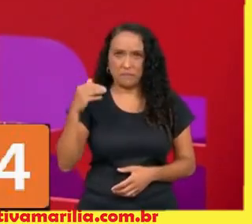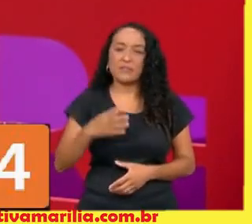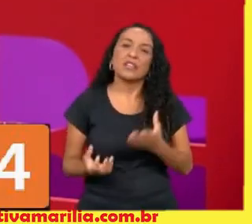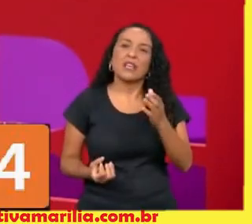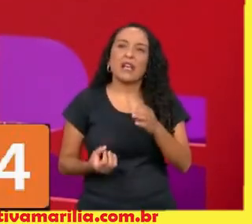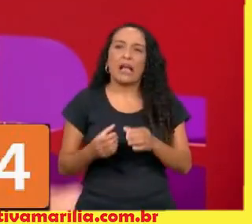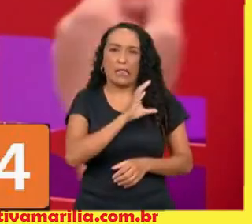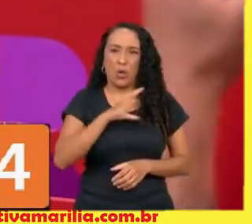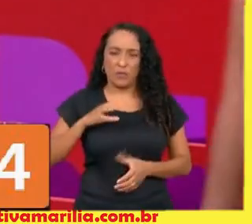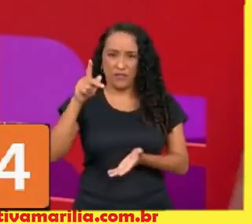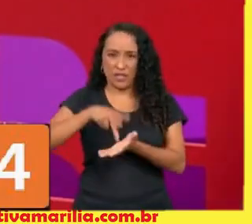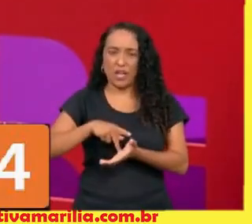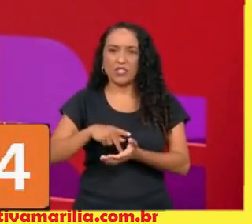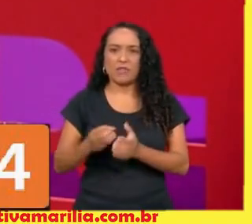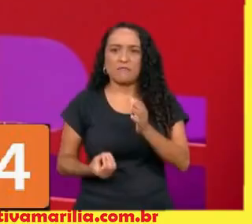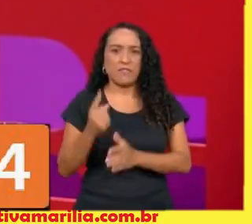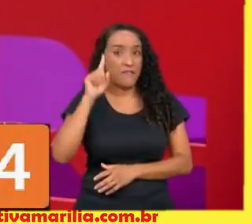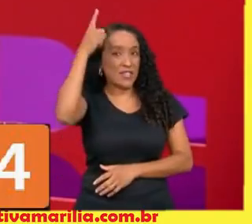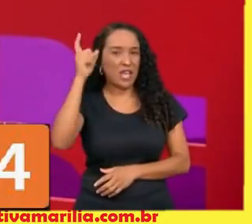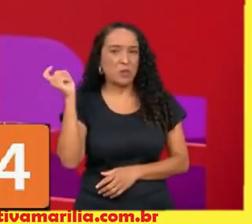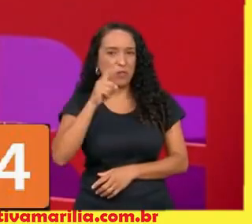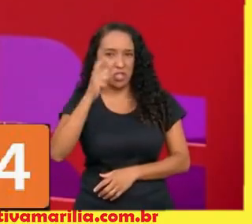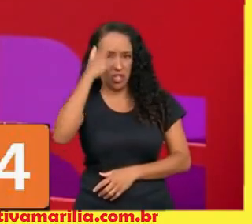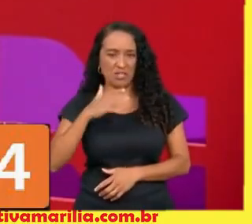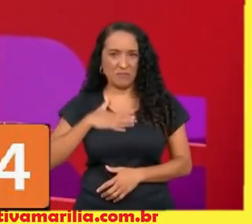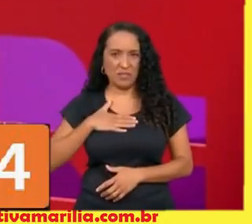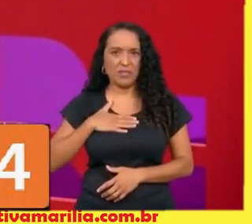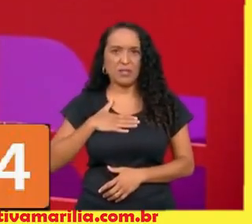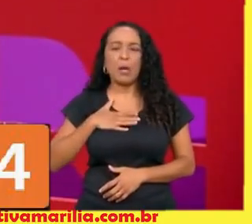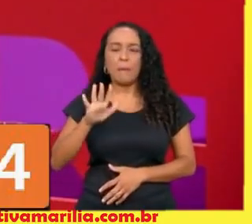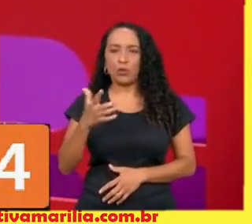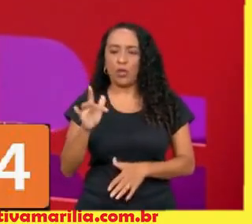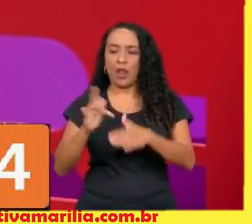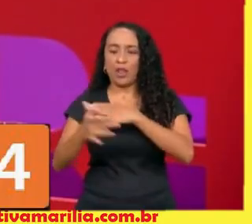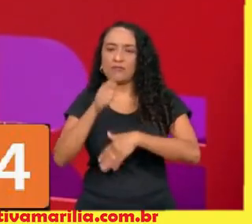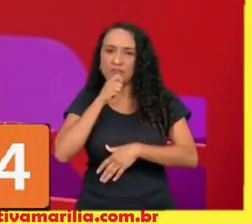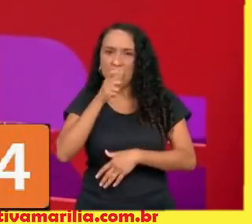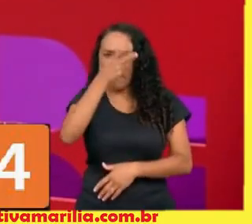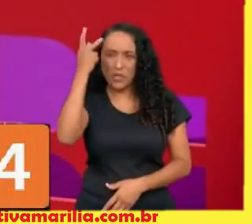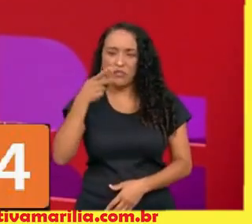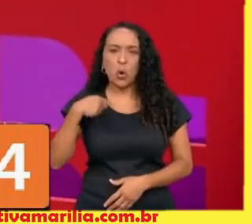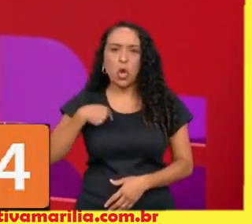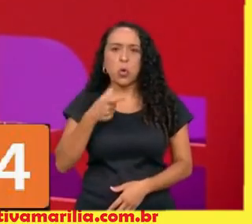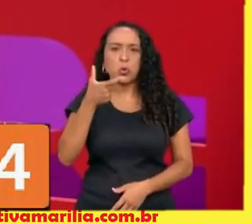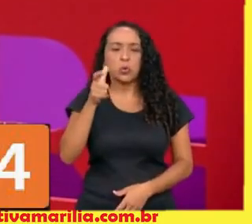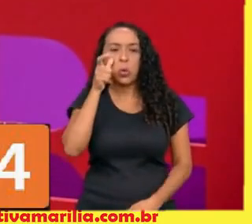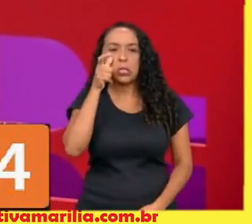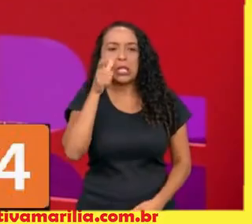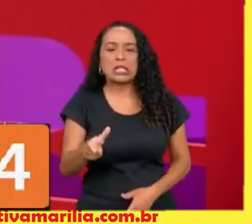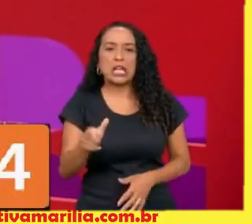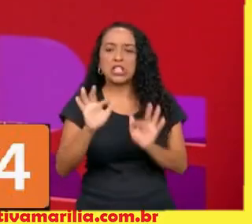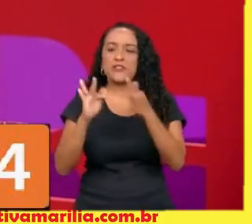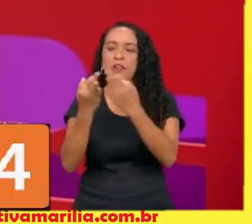mim. Mas não era o tempo das redes ainda. Sim. Uma pessoa disse que eu não estava interessada nas famílias